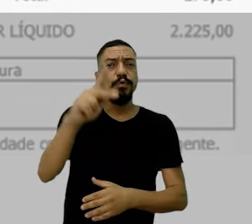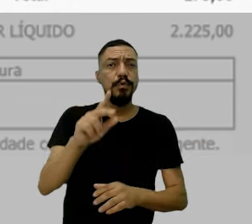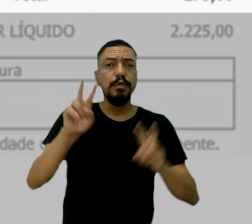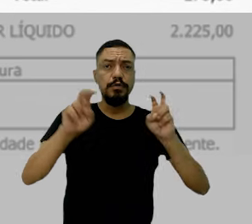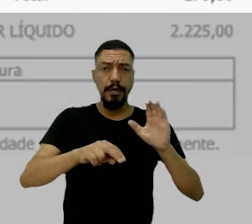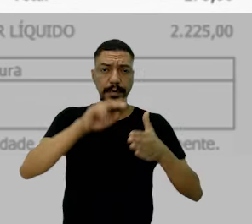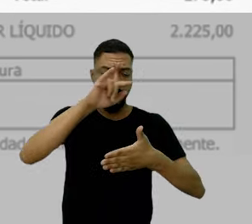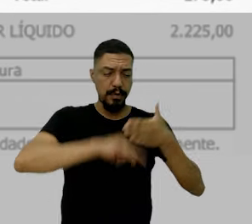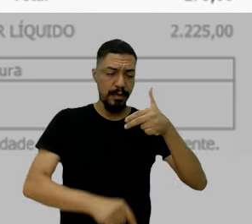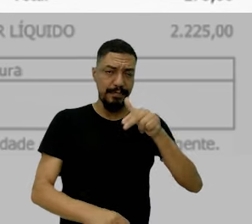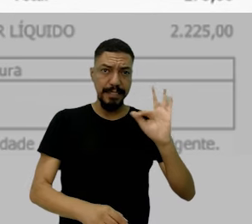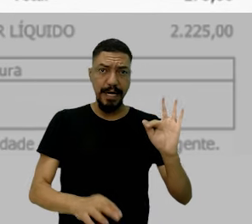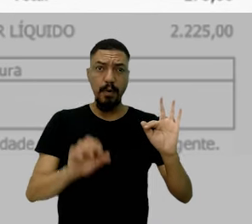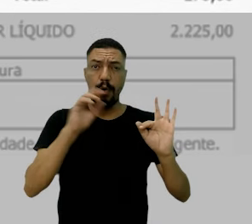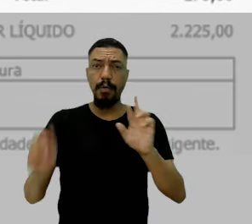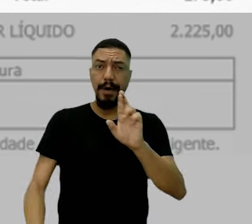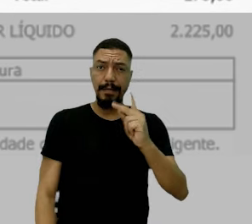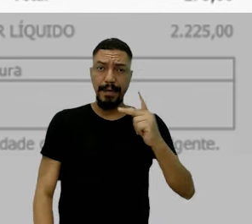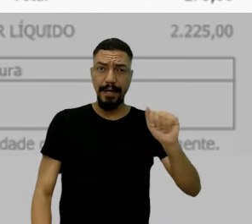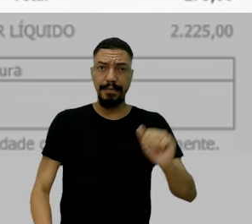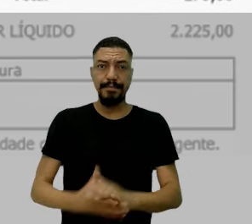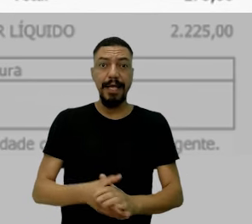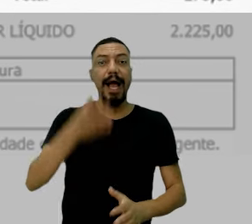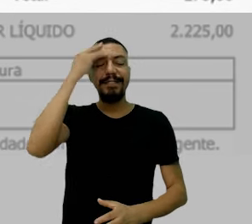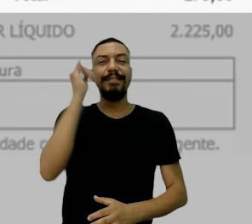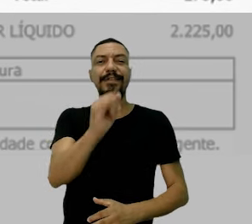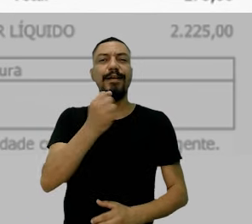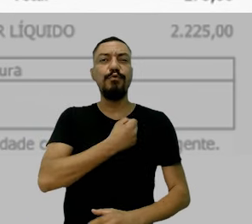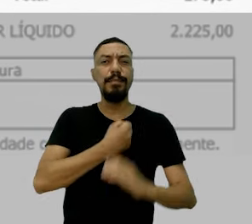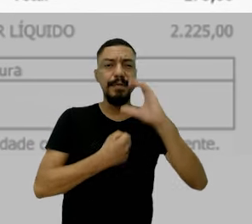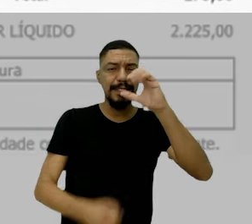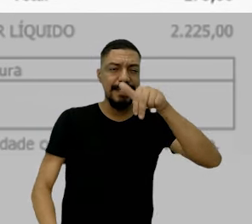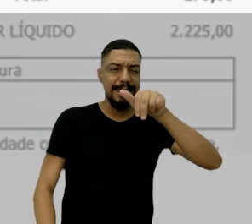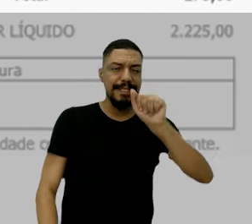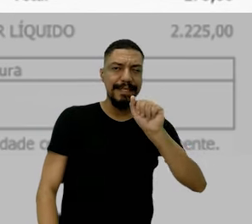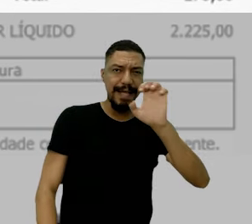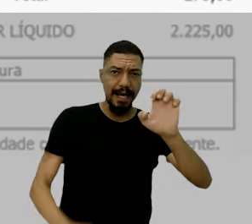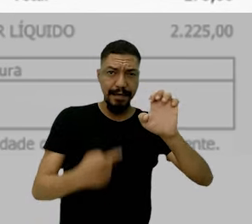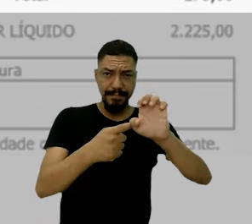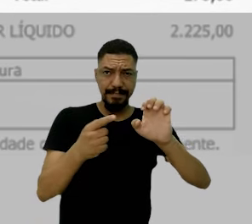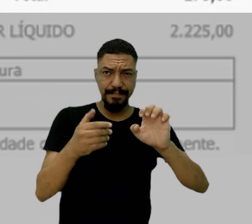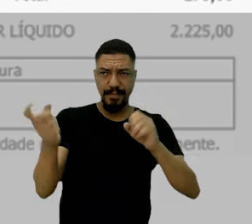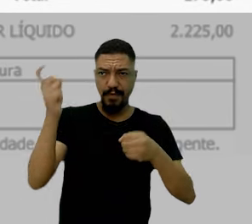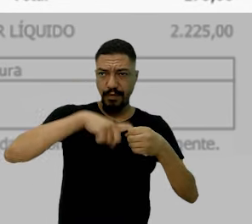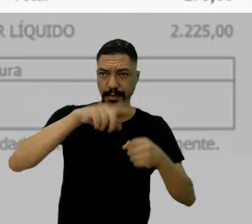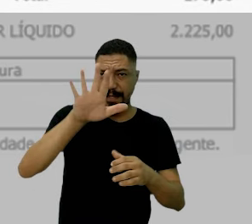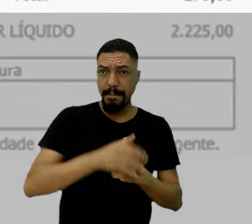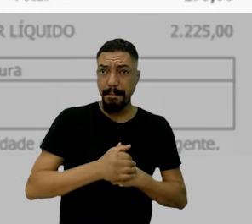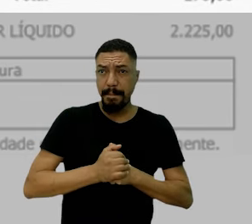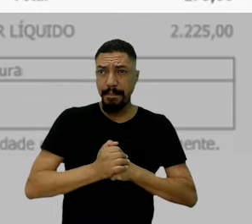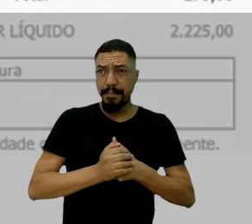específicas sobre a nota fiscal e a RPA. Esqueci de falar dos quinais da nota fiscal, vou falar da RPA e daqui a pouco eu